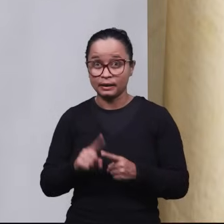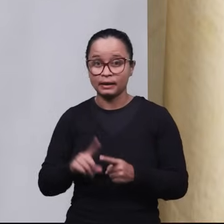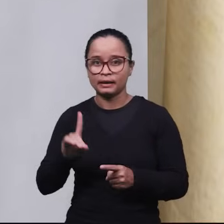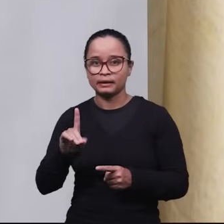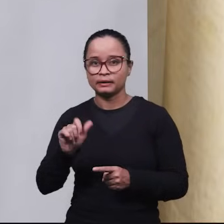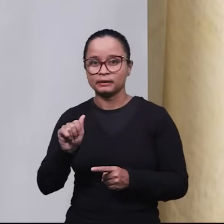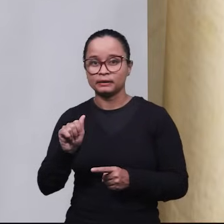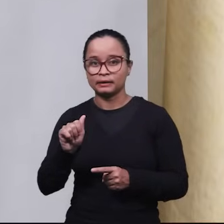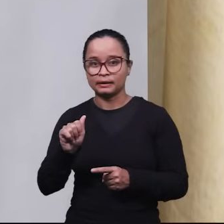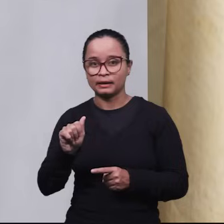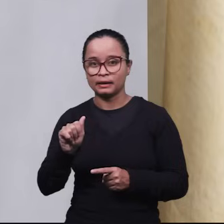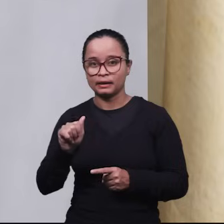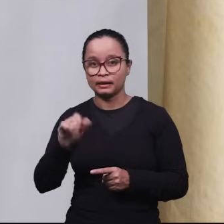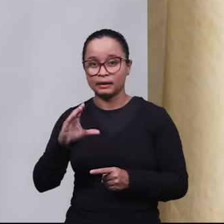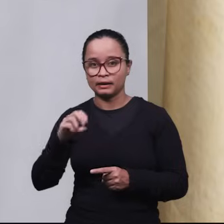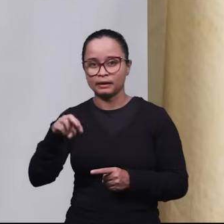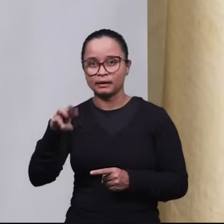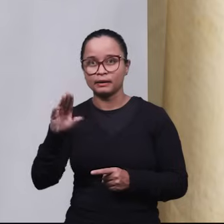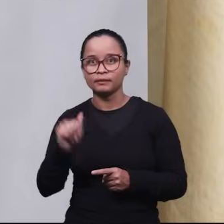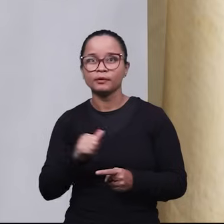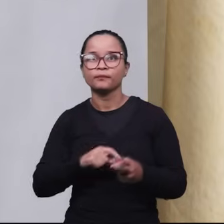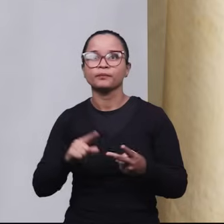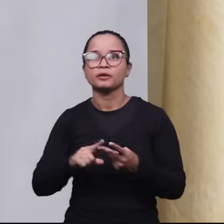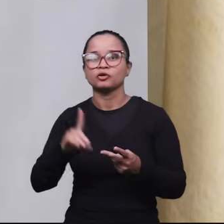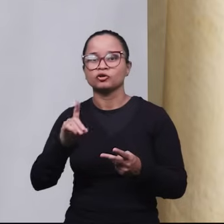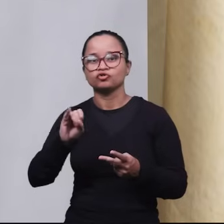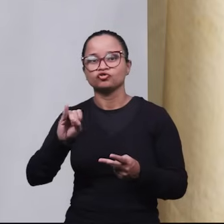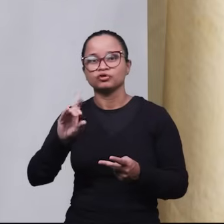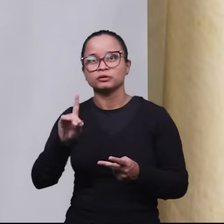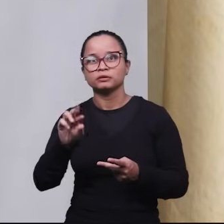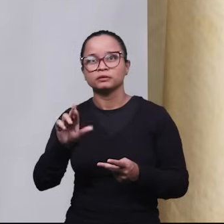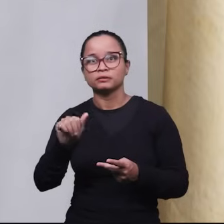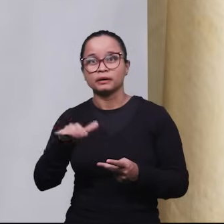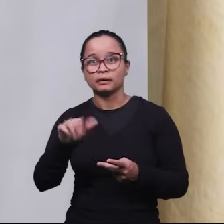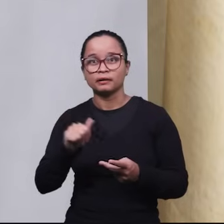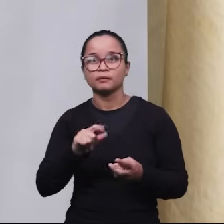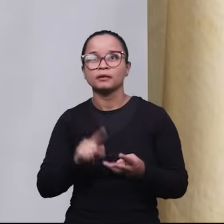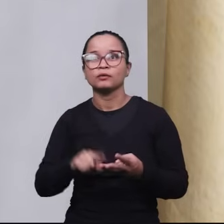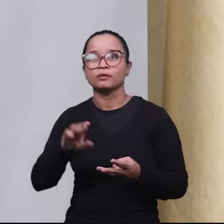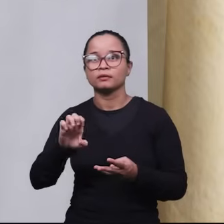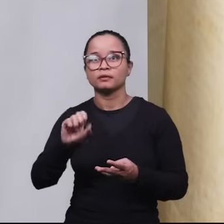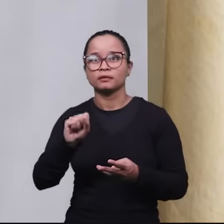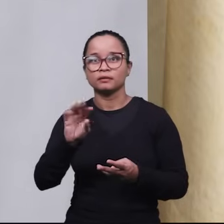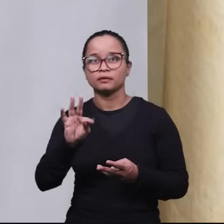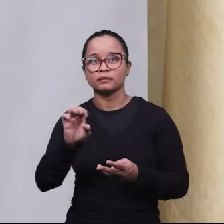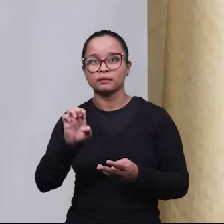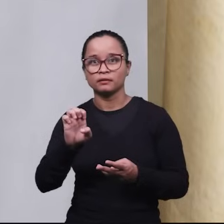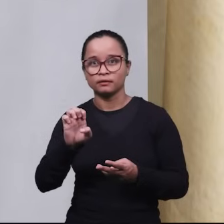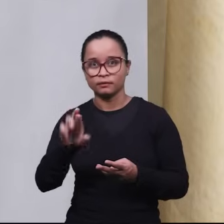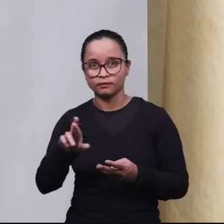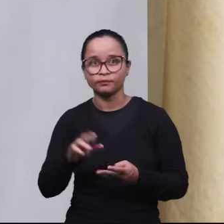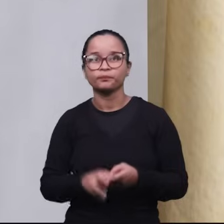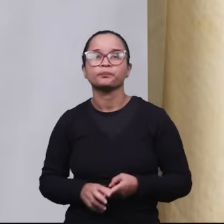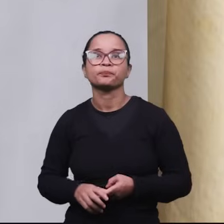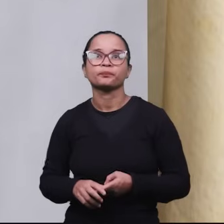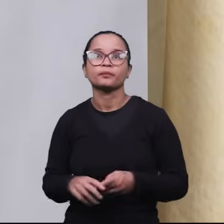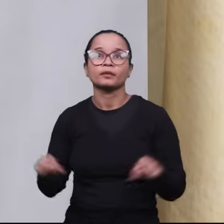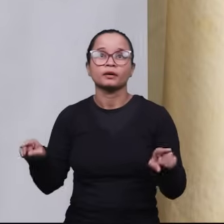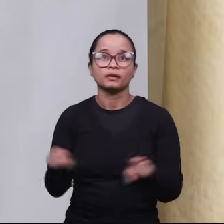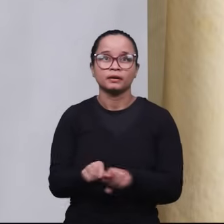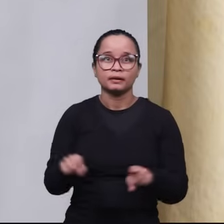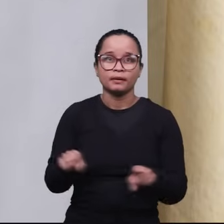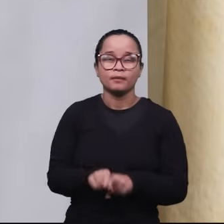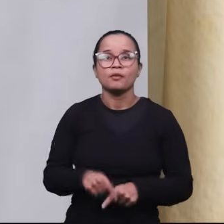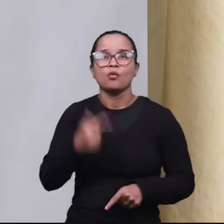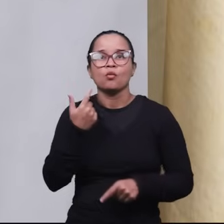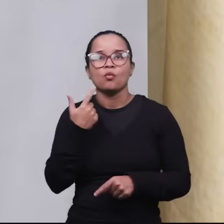a didracma, o estáter e o óbulo. E também